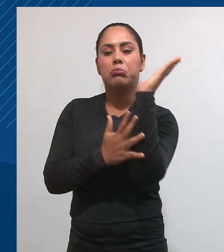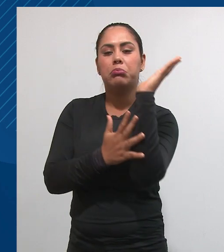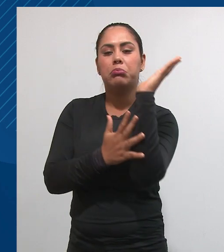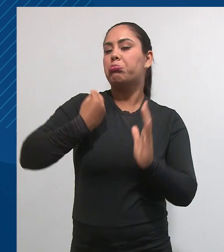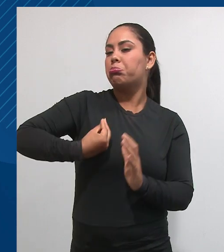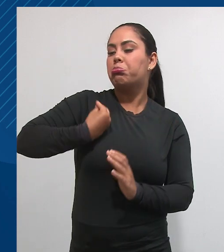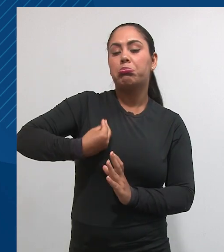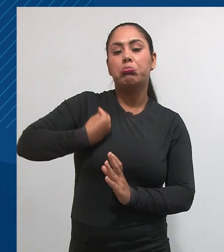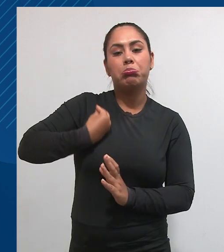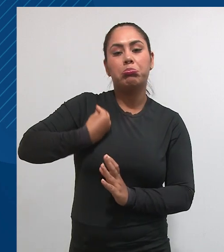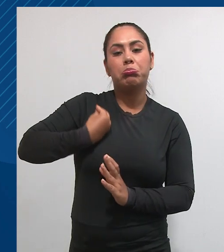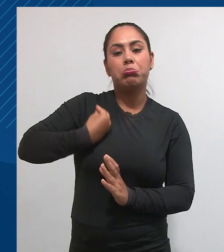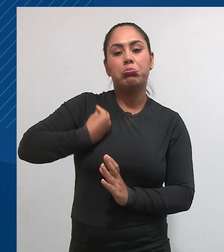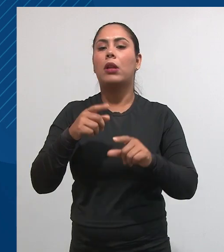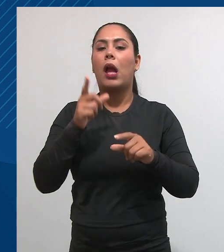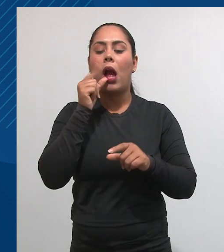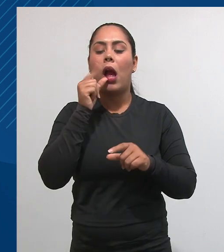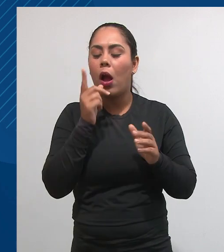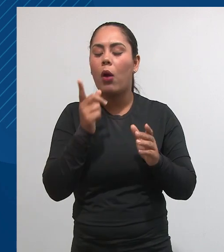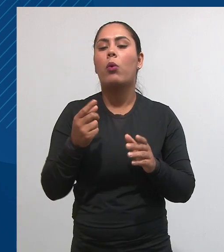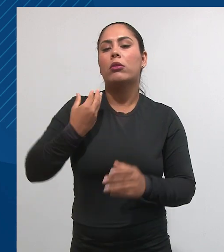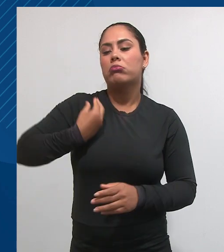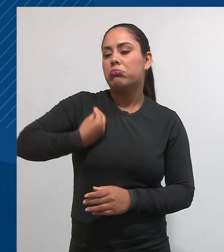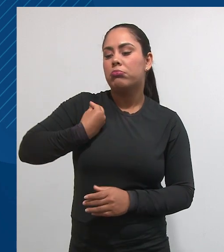todos os seres que habitam as águas.